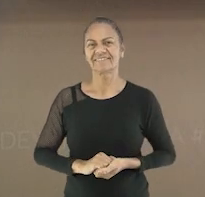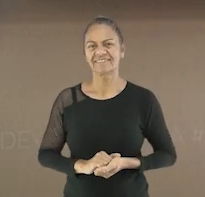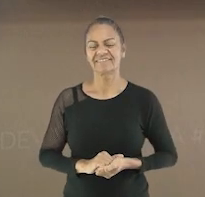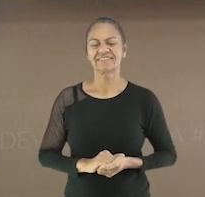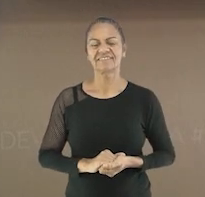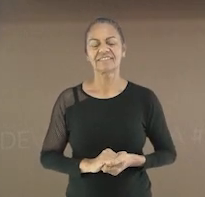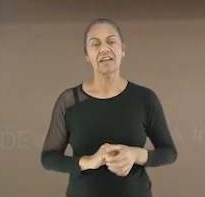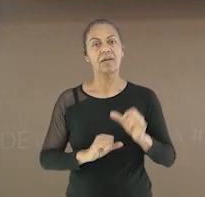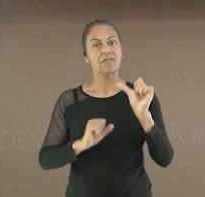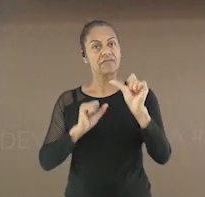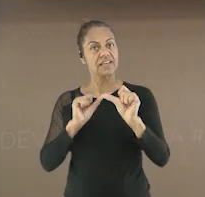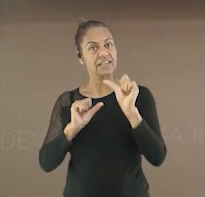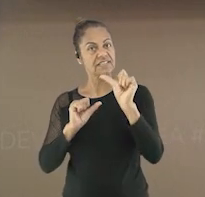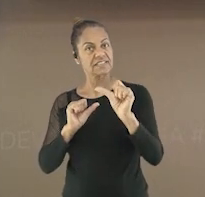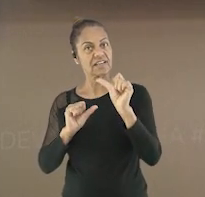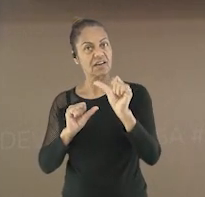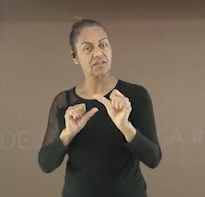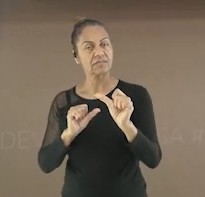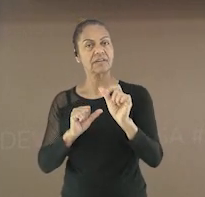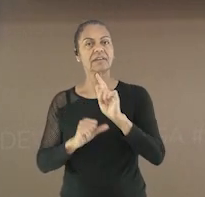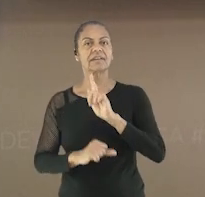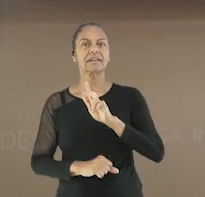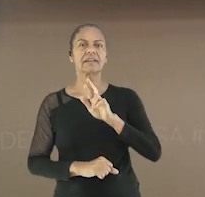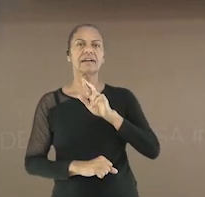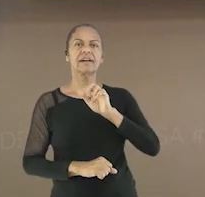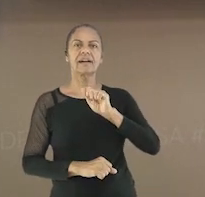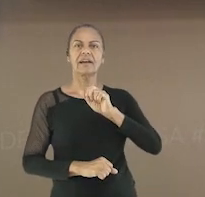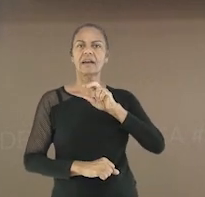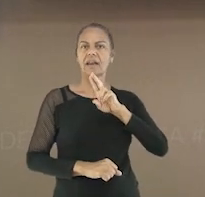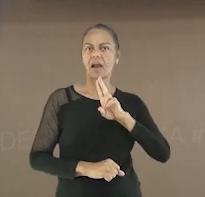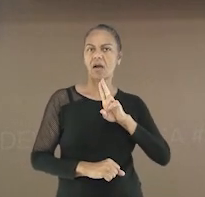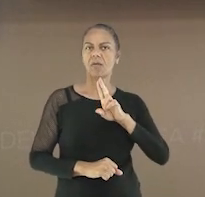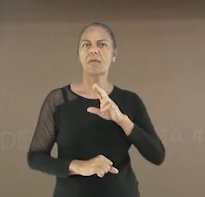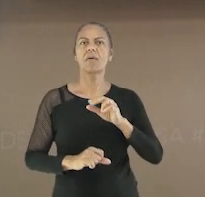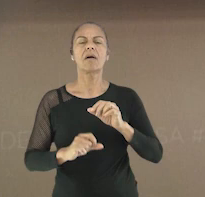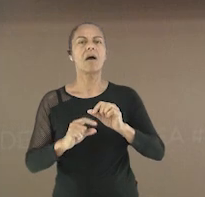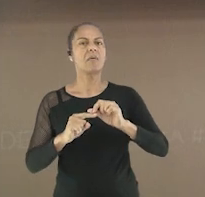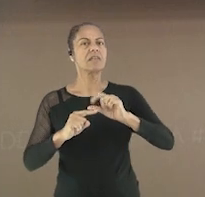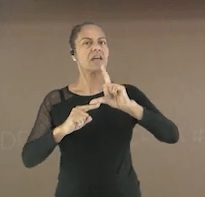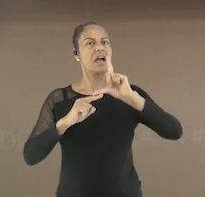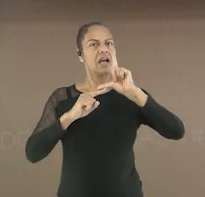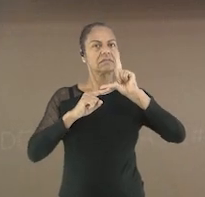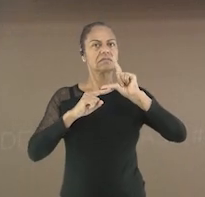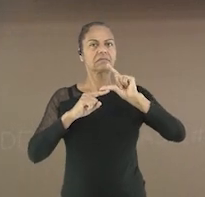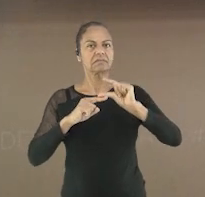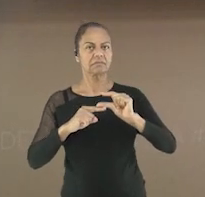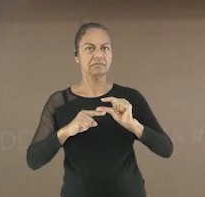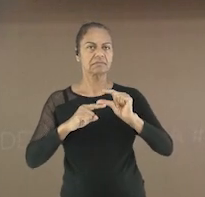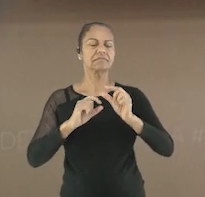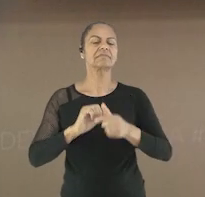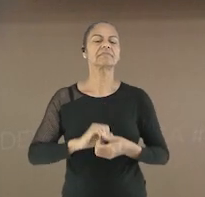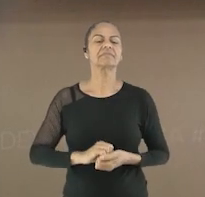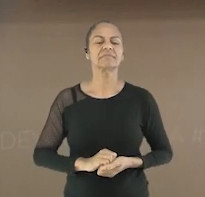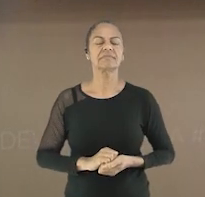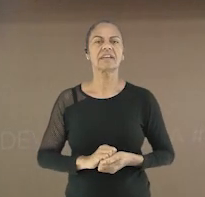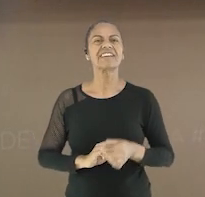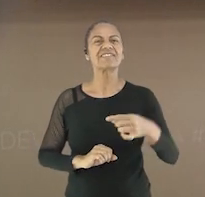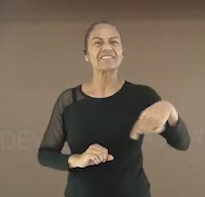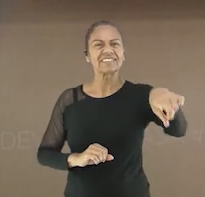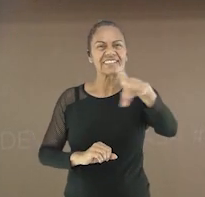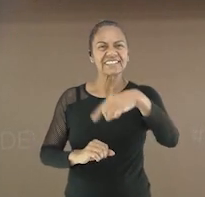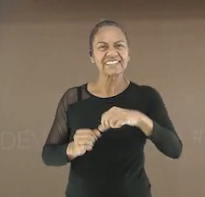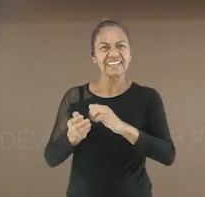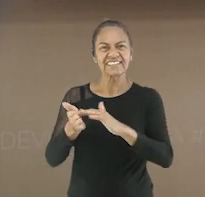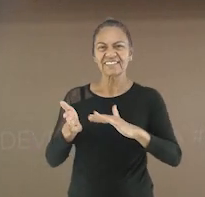inho. Essa é uma flexão de grau. E aí, conseguiu acertar todas as questões, todas